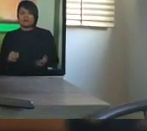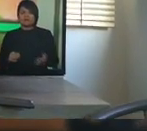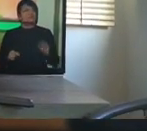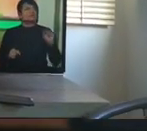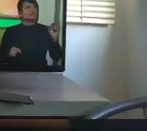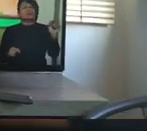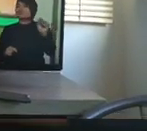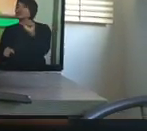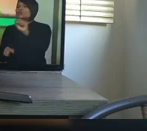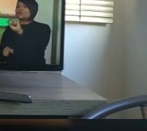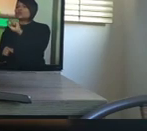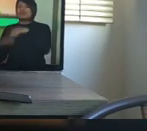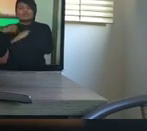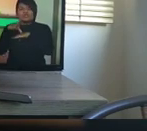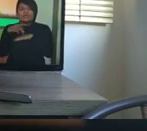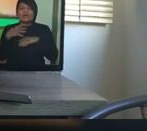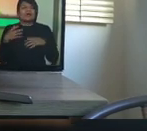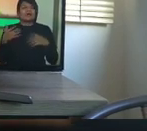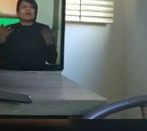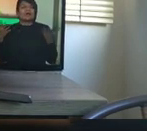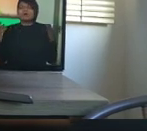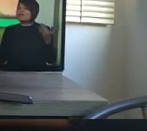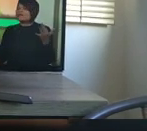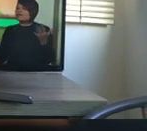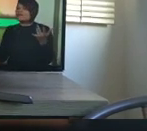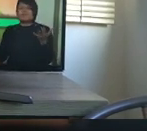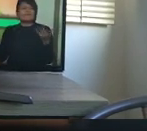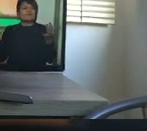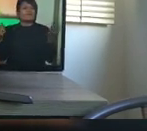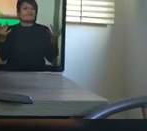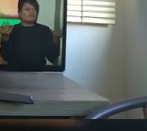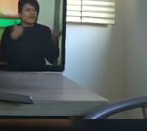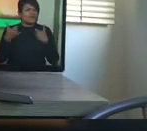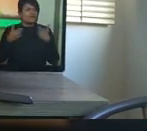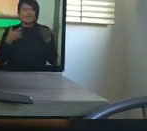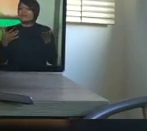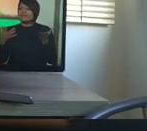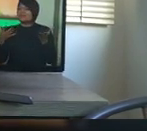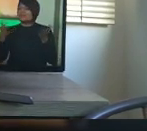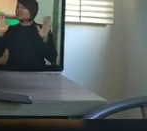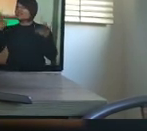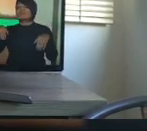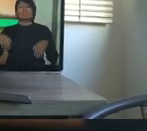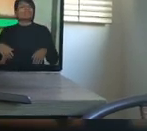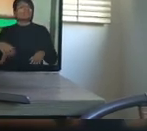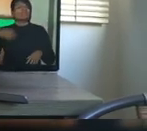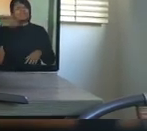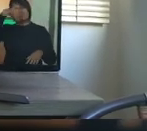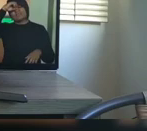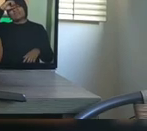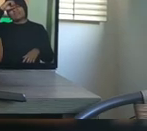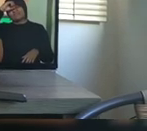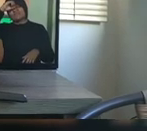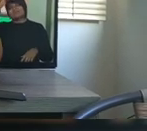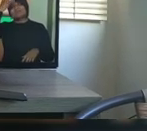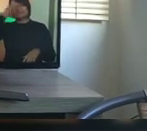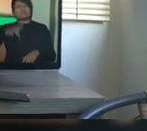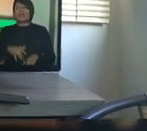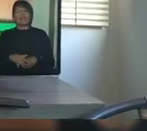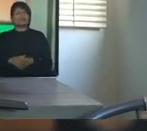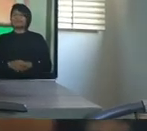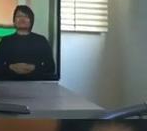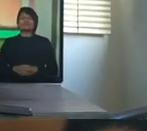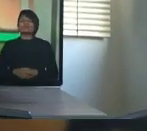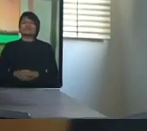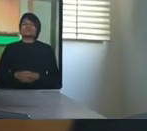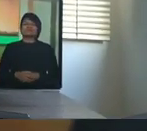alguém sabe? Dá uma dica? Vamos lá, vamos lá. Ih, o pessoal aqui não sabe não, gente. Pessoal aqui não